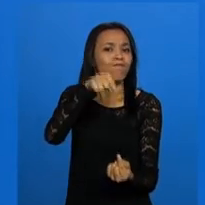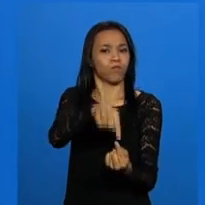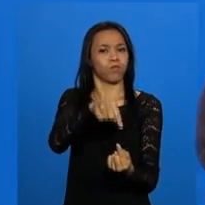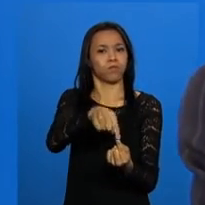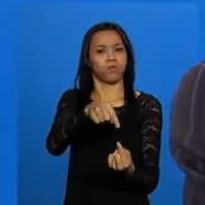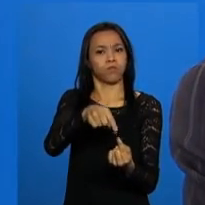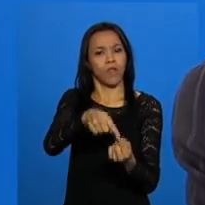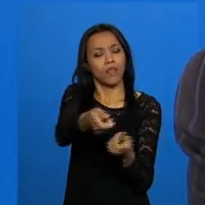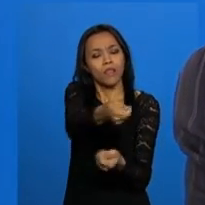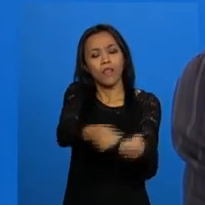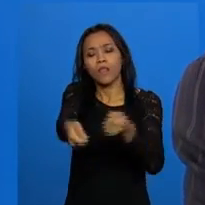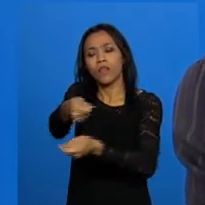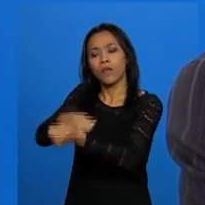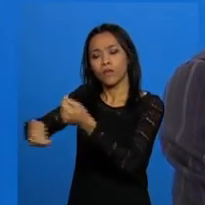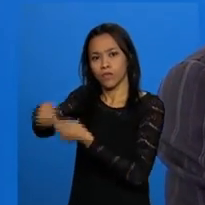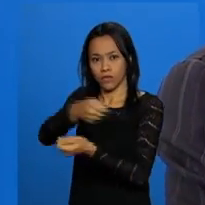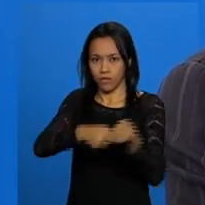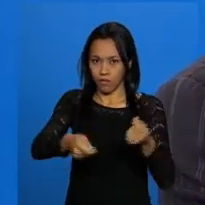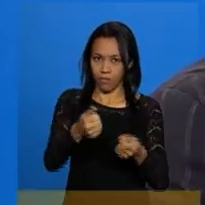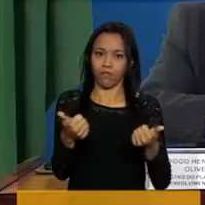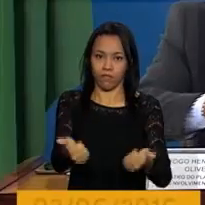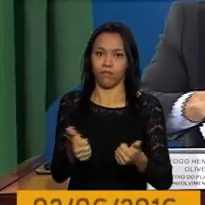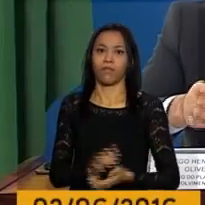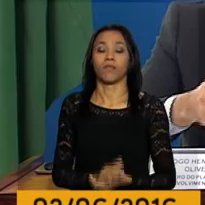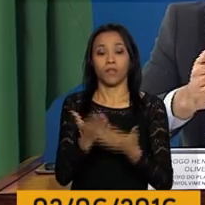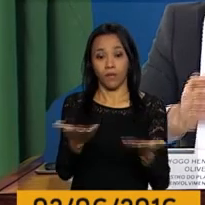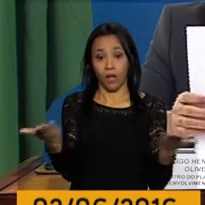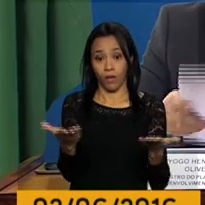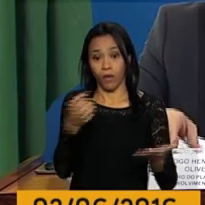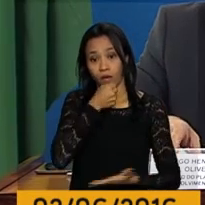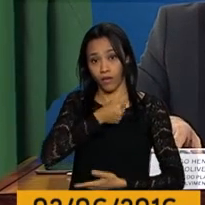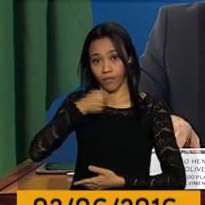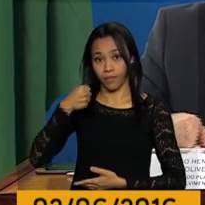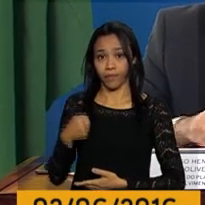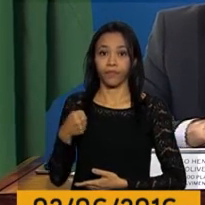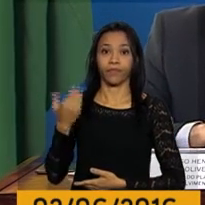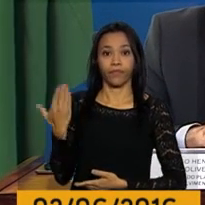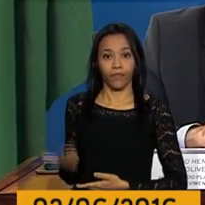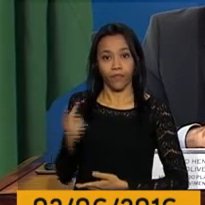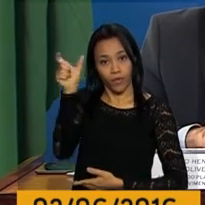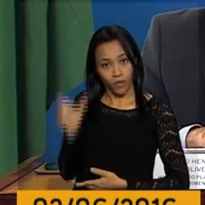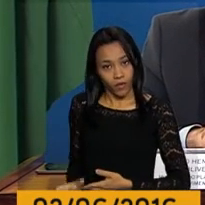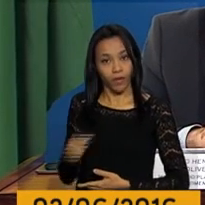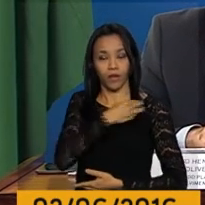significa dizer que não havia discordância no plenário. Com a palavra, portanto, o nosso ministro Torquato